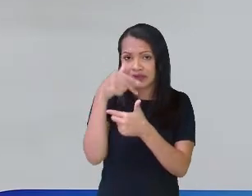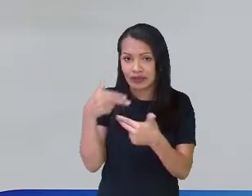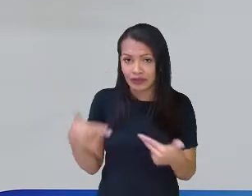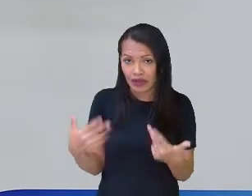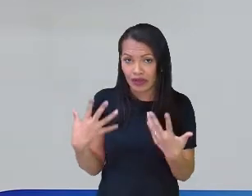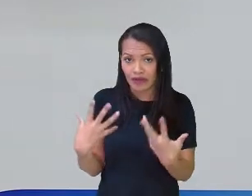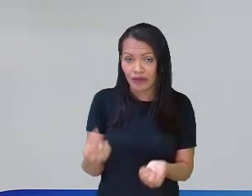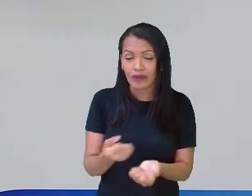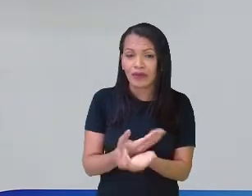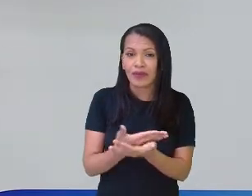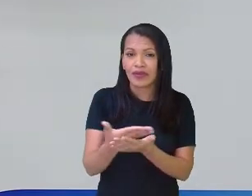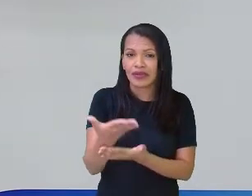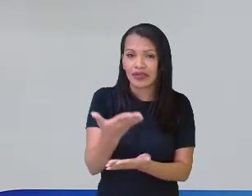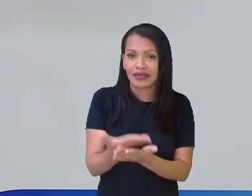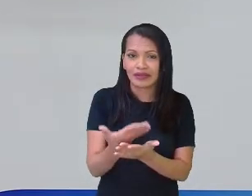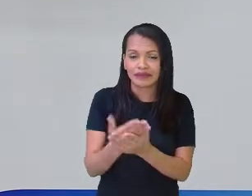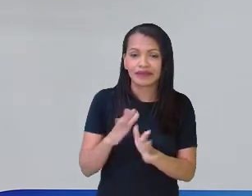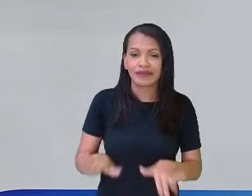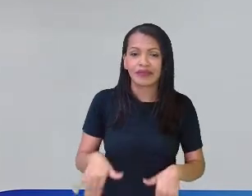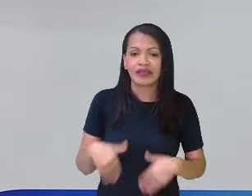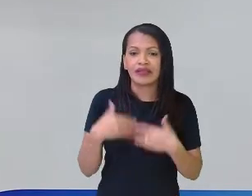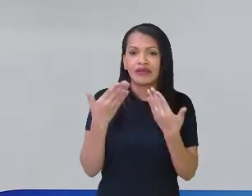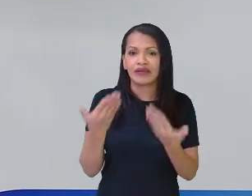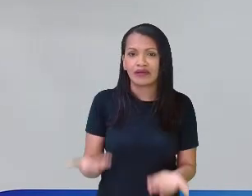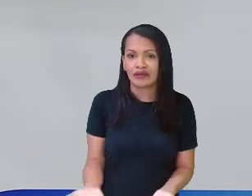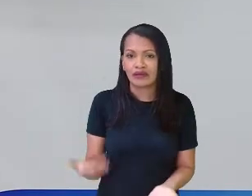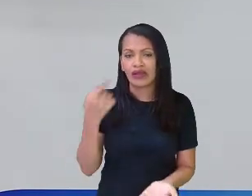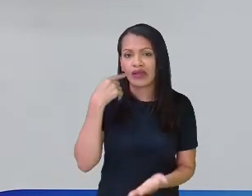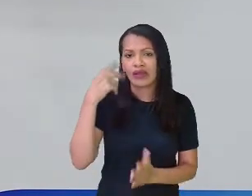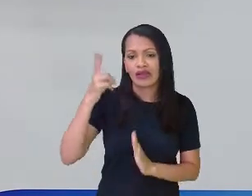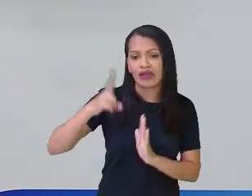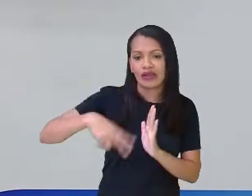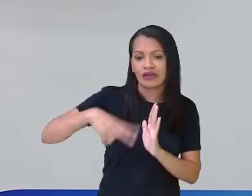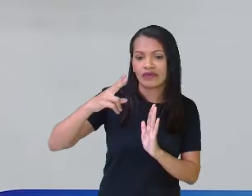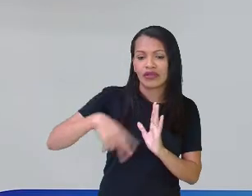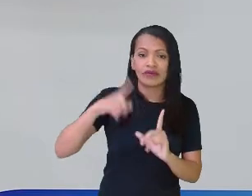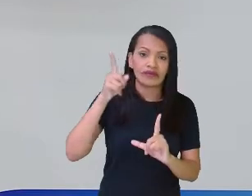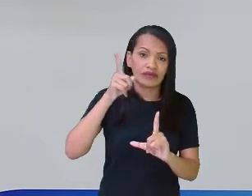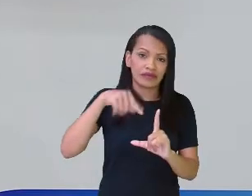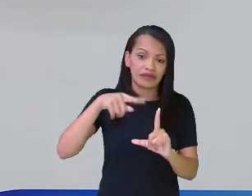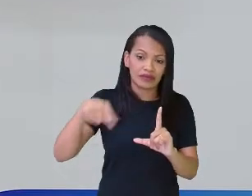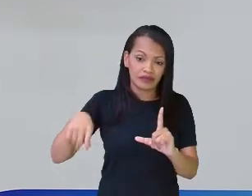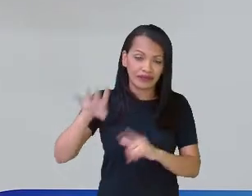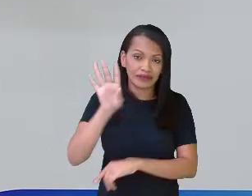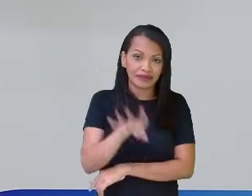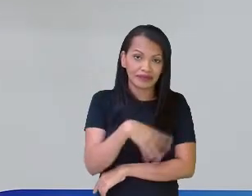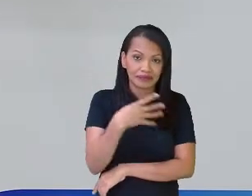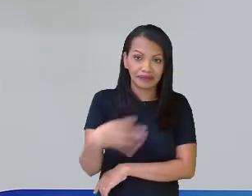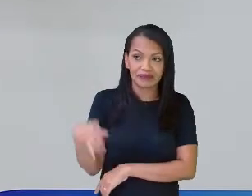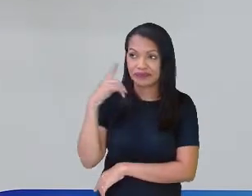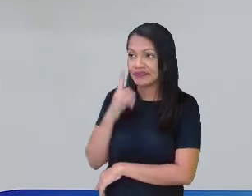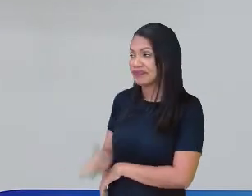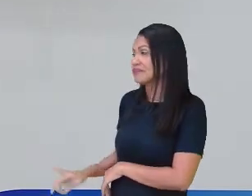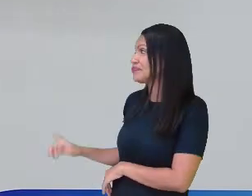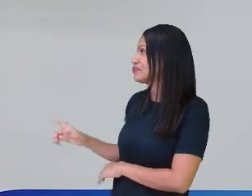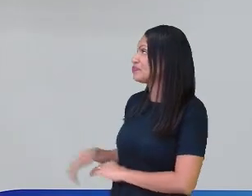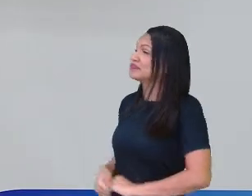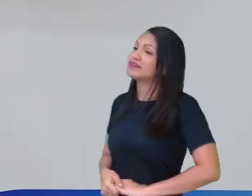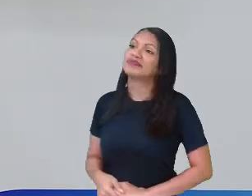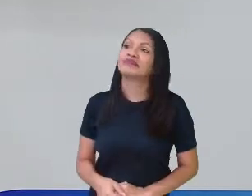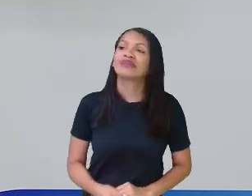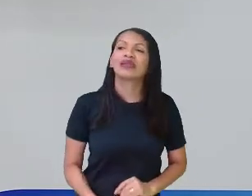a nossa aula. Quando a gente fala de leitura de gráficos e tabelas, a